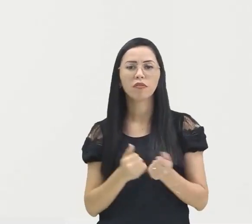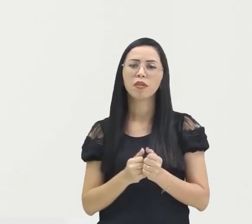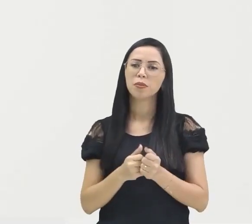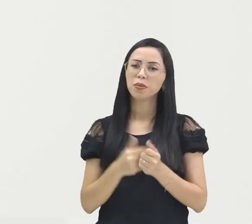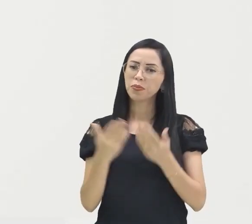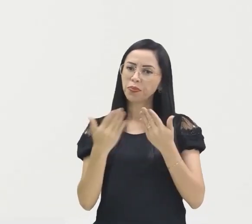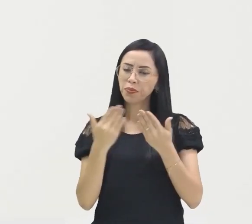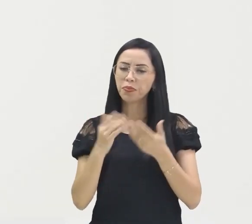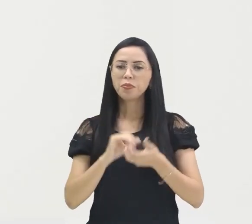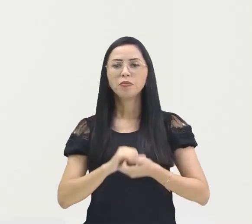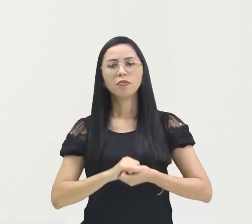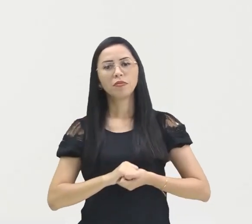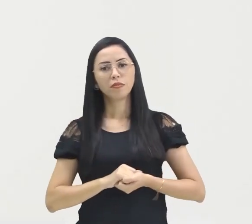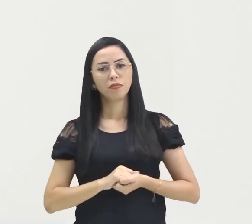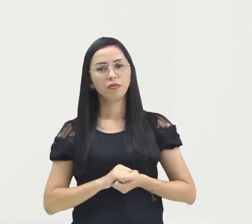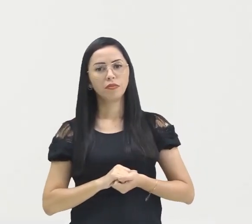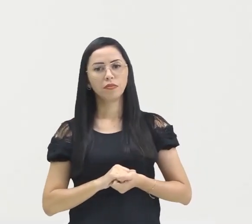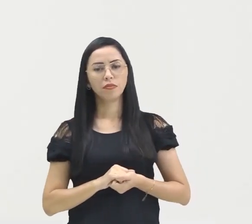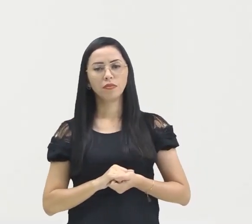mostrar um pouquinho mais.